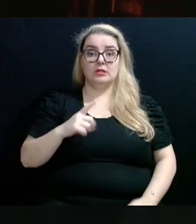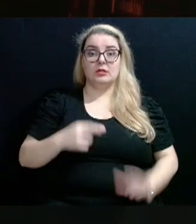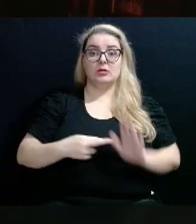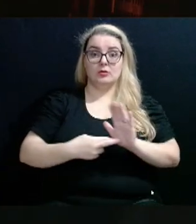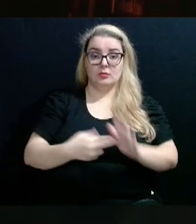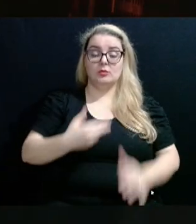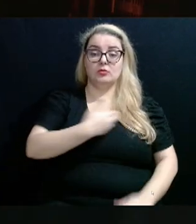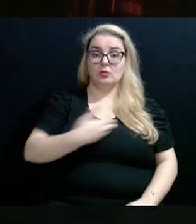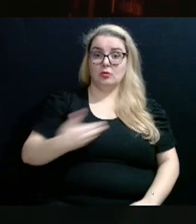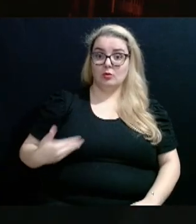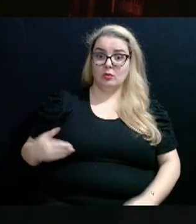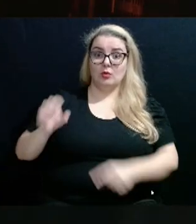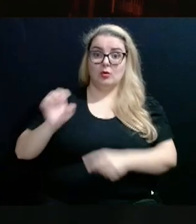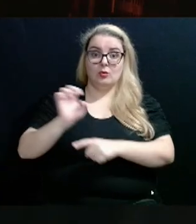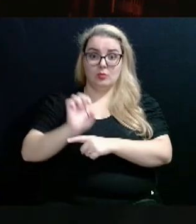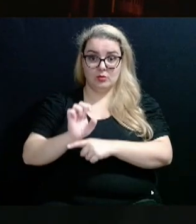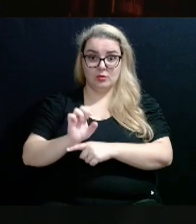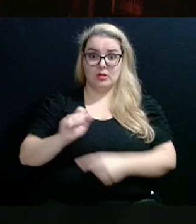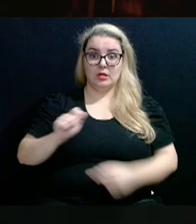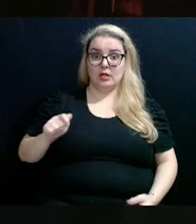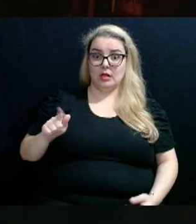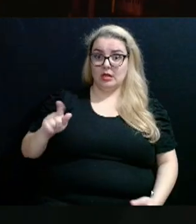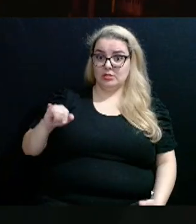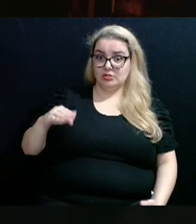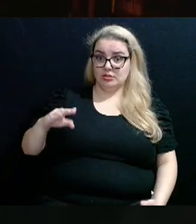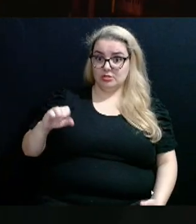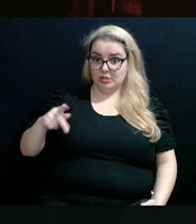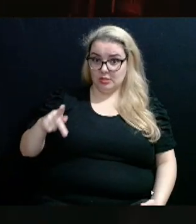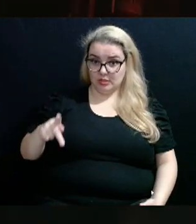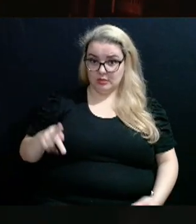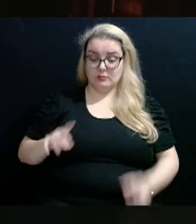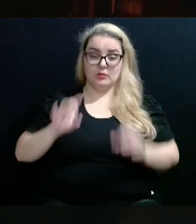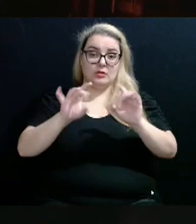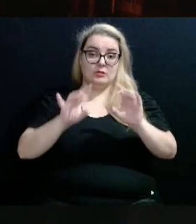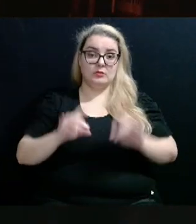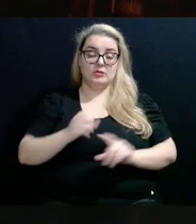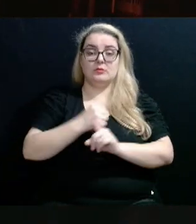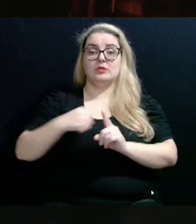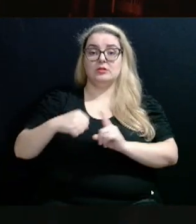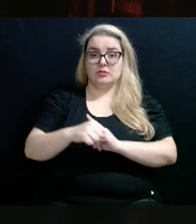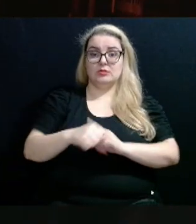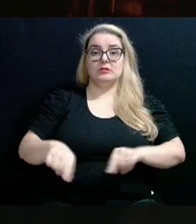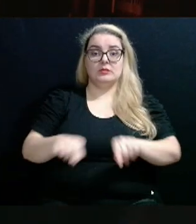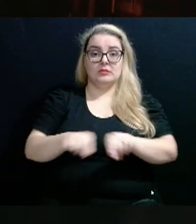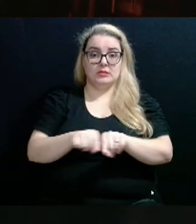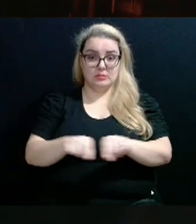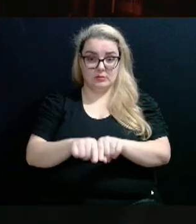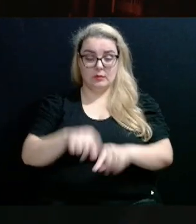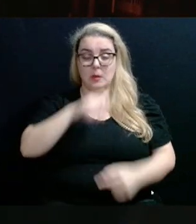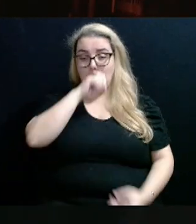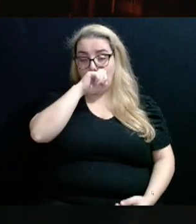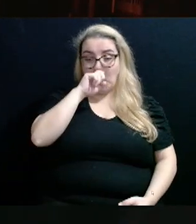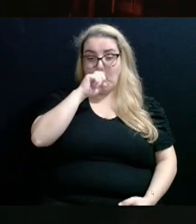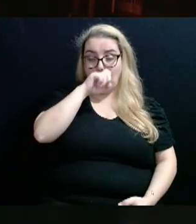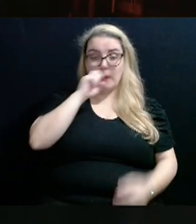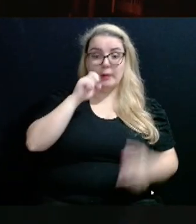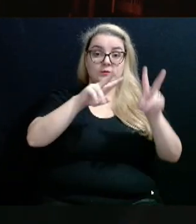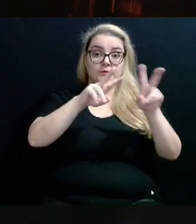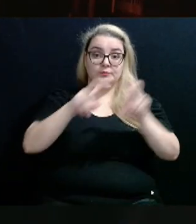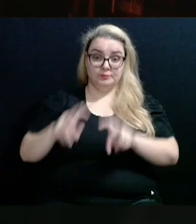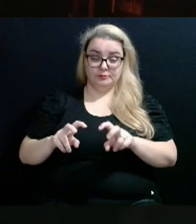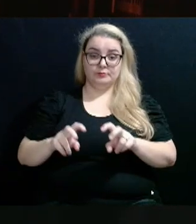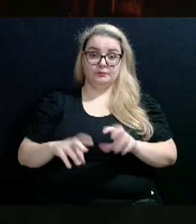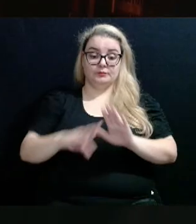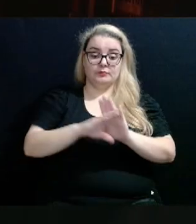Agencamp, especialistas da sociedade civil também. Entre os temas em discussão está o programa Integra Resíduos, voltado